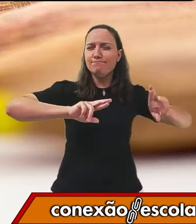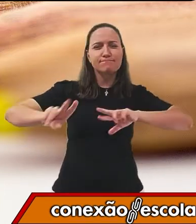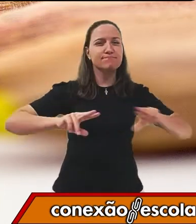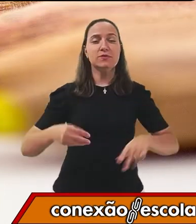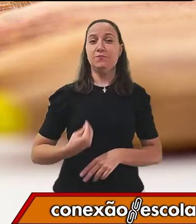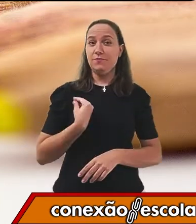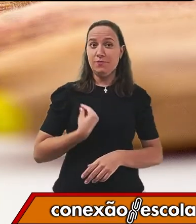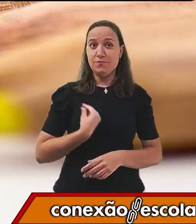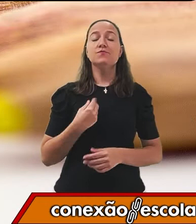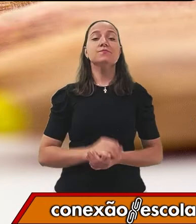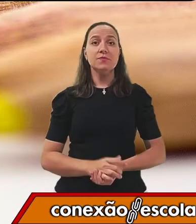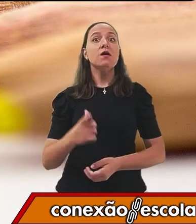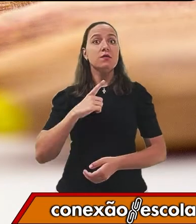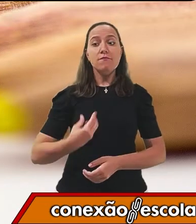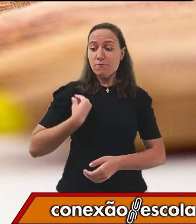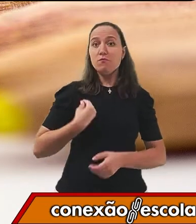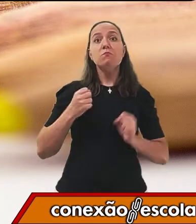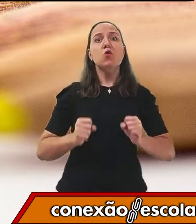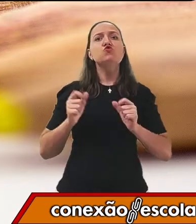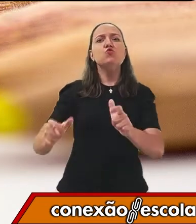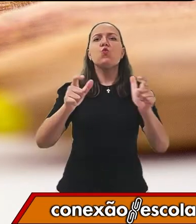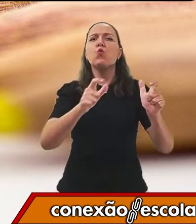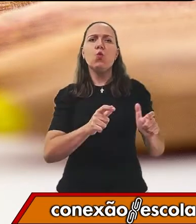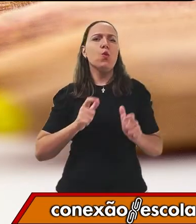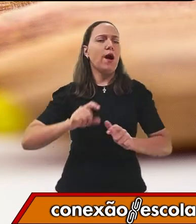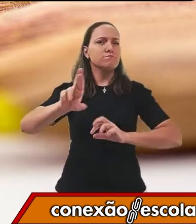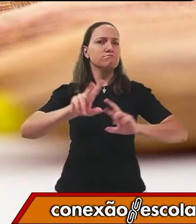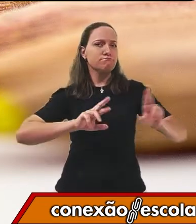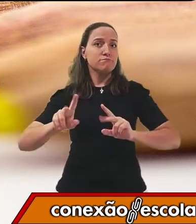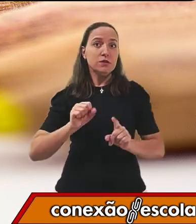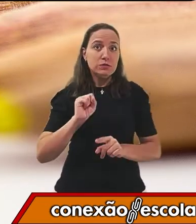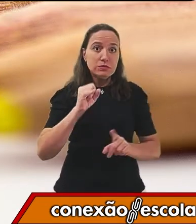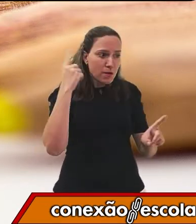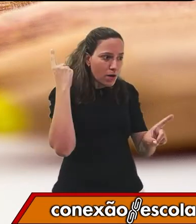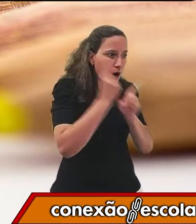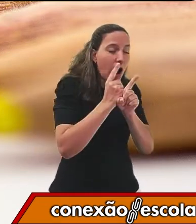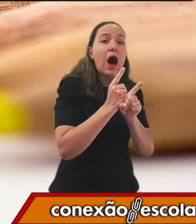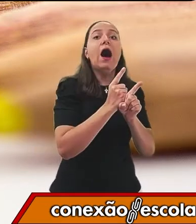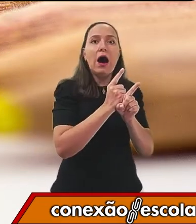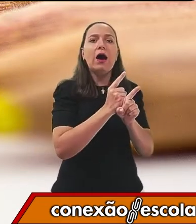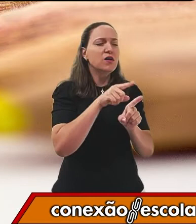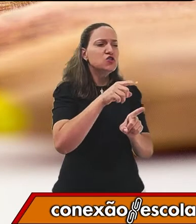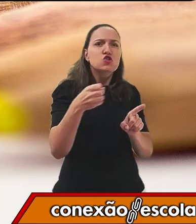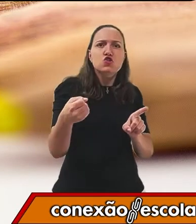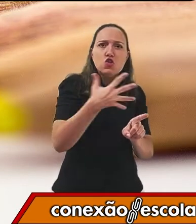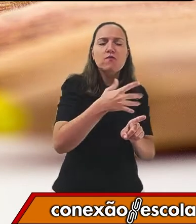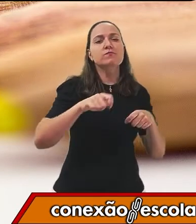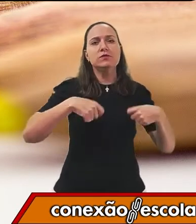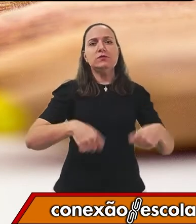viver em lugares muito diferentes um do outro. Quando descobertos, esses seres vivos são classificados